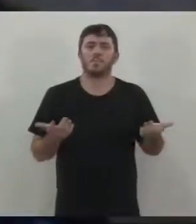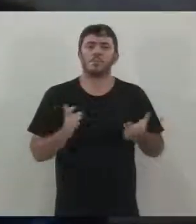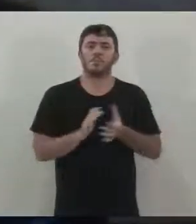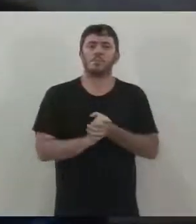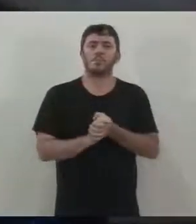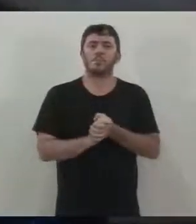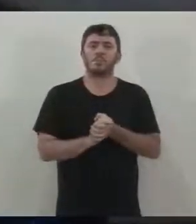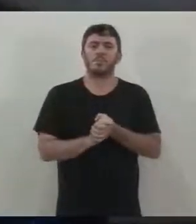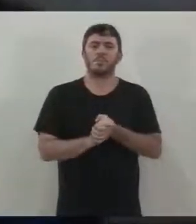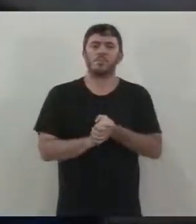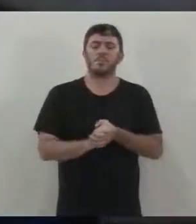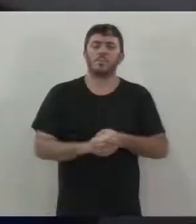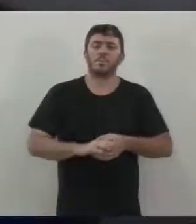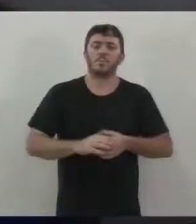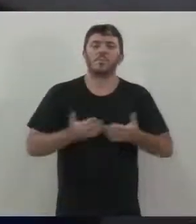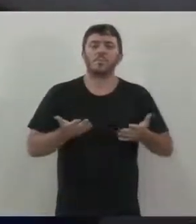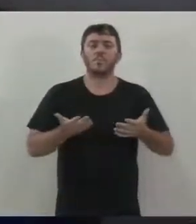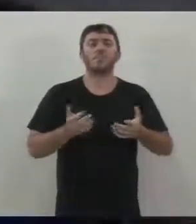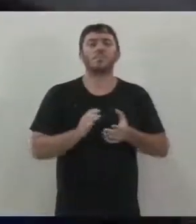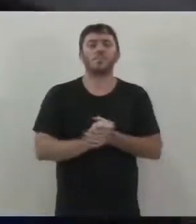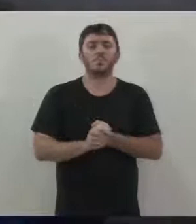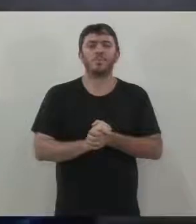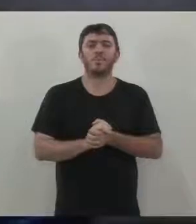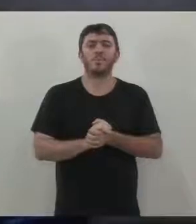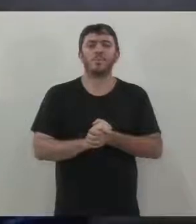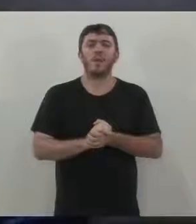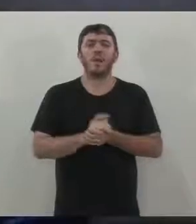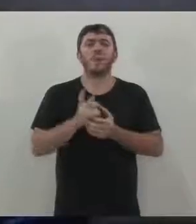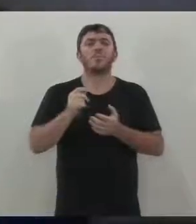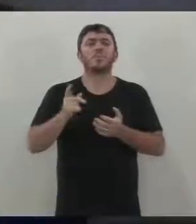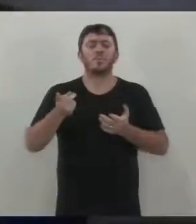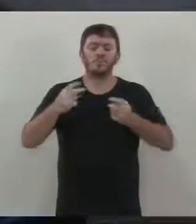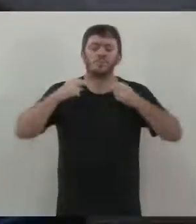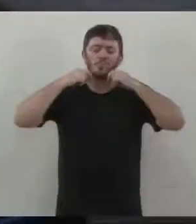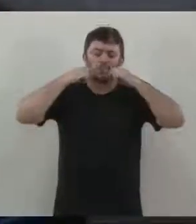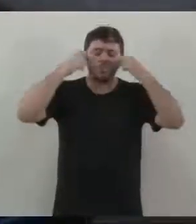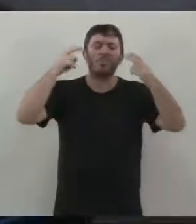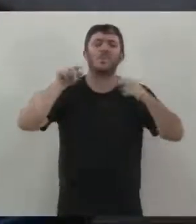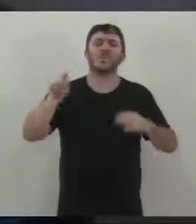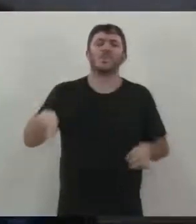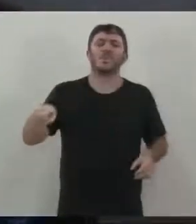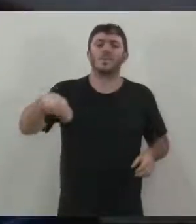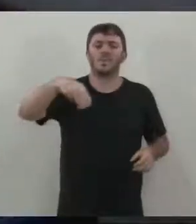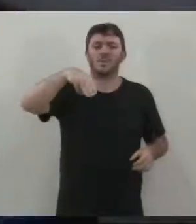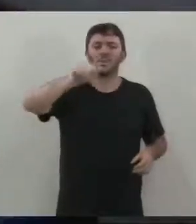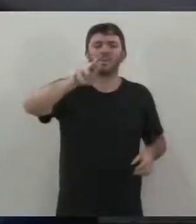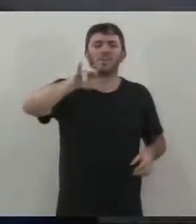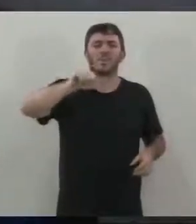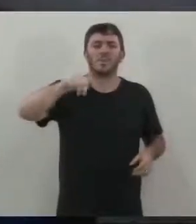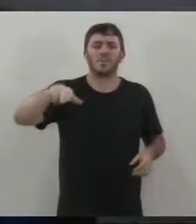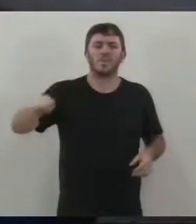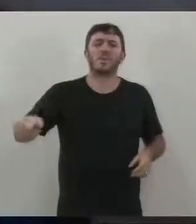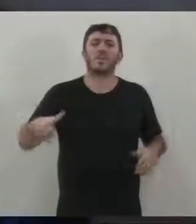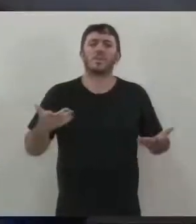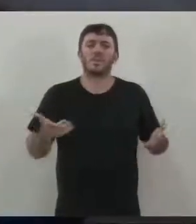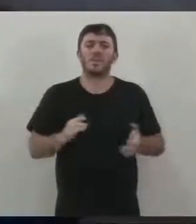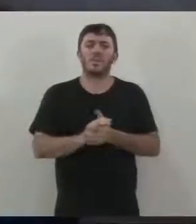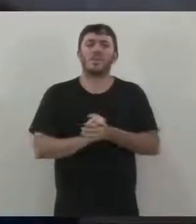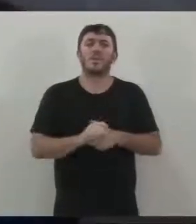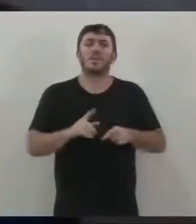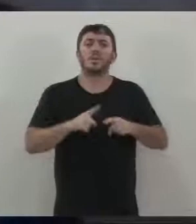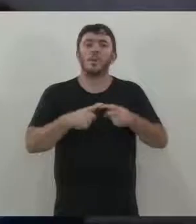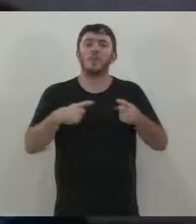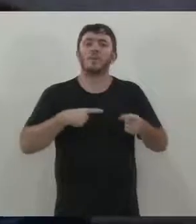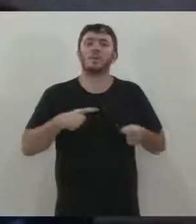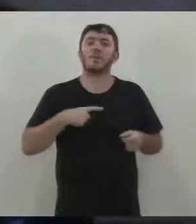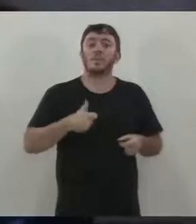Então, uma vergonha, né, tanto o que aconteceu com a Mariana, e não estou comparando com o meu caso, mas eu tenho mais de 15 casos aqui